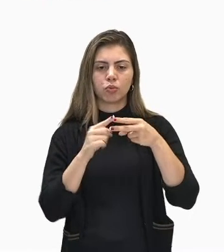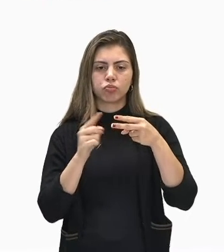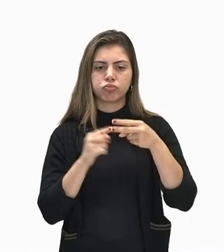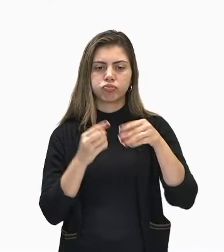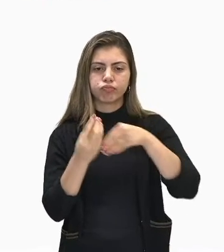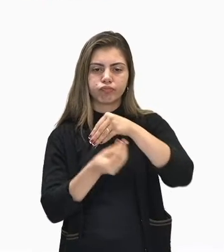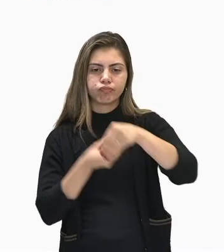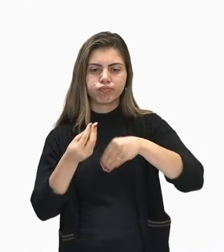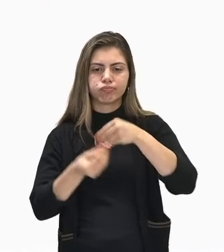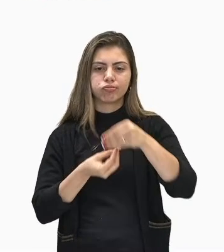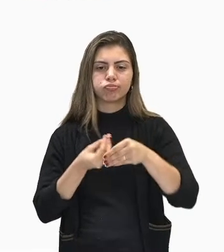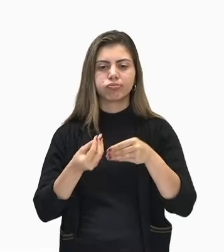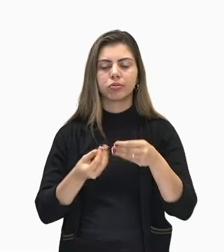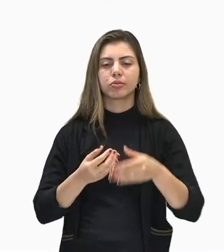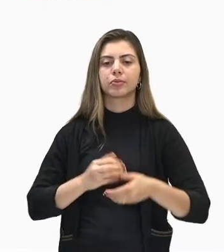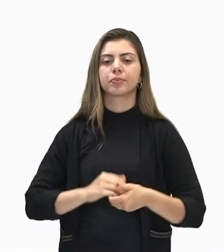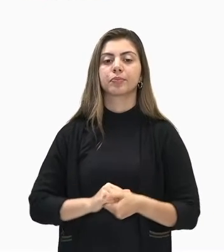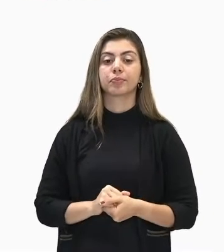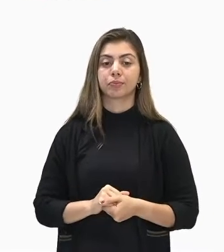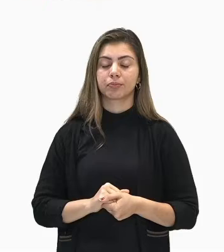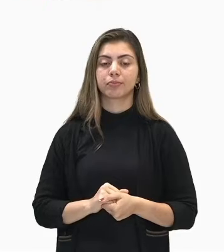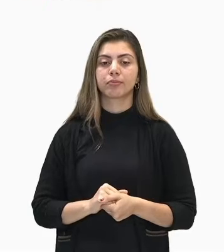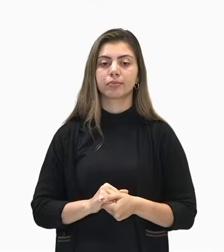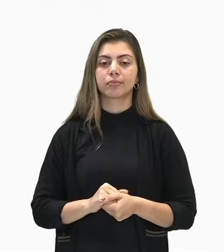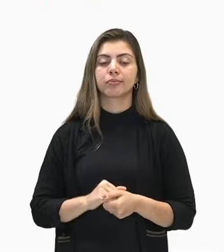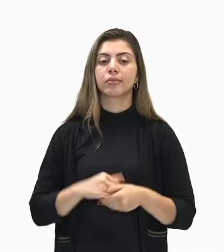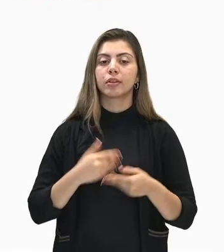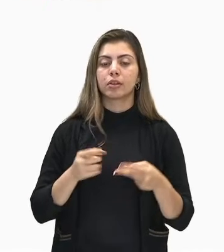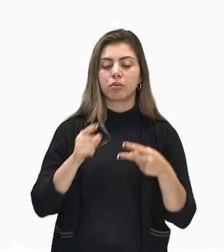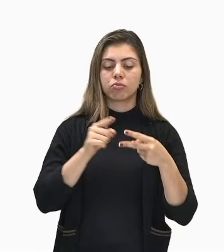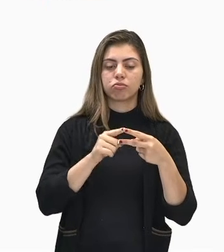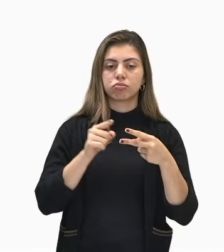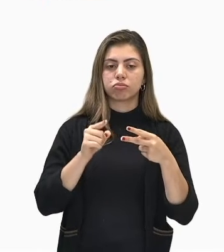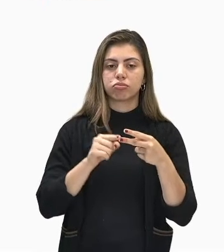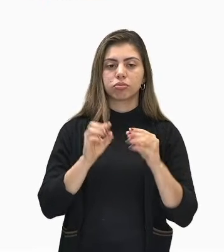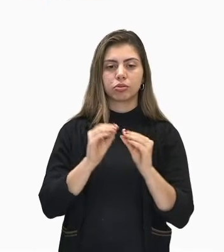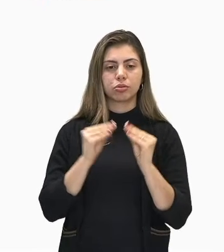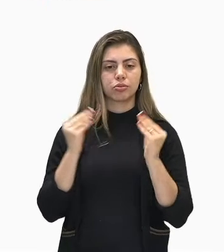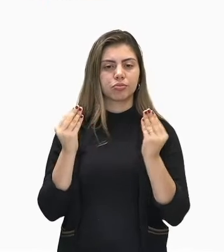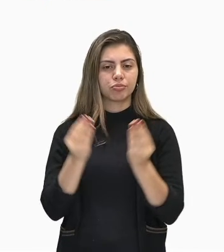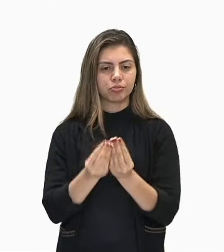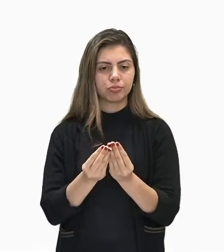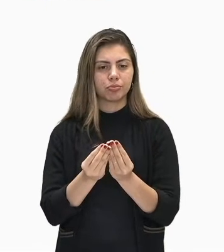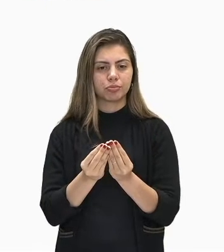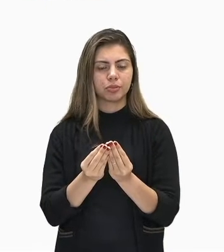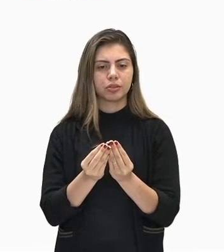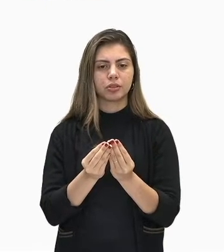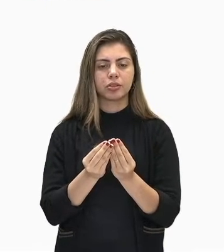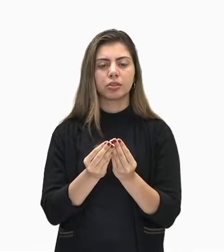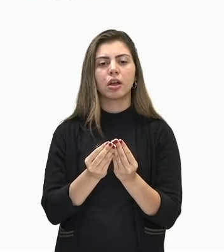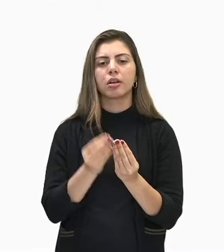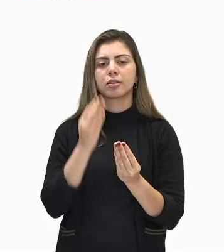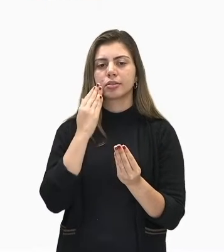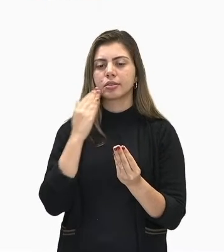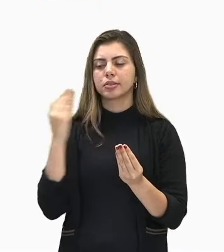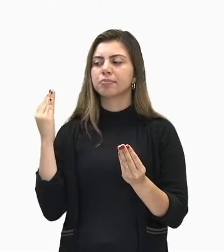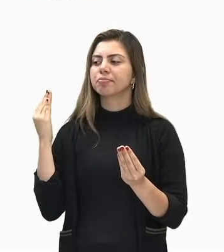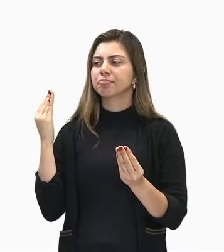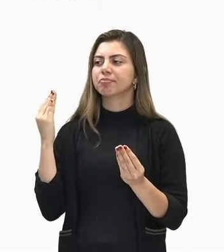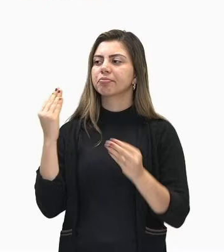ácido acético. Então, quando essas duas substâncias aqui, elas são